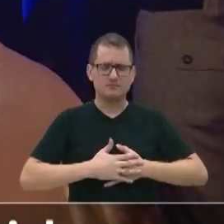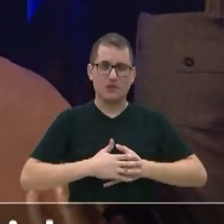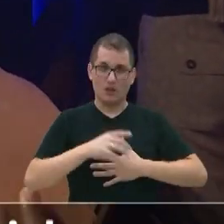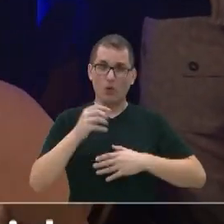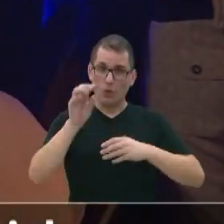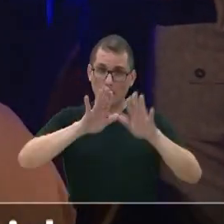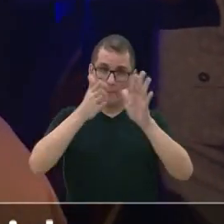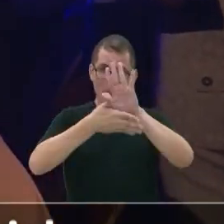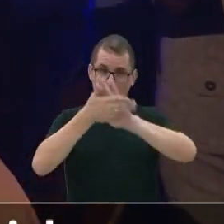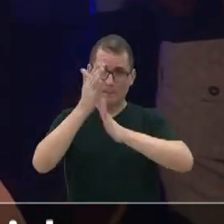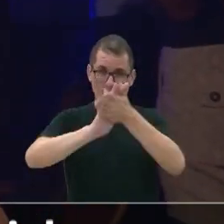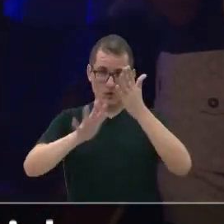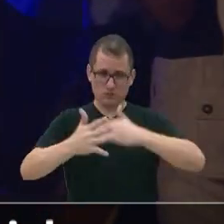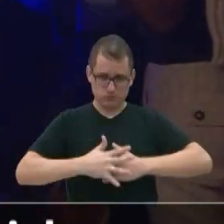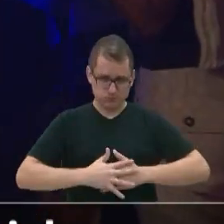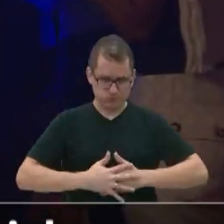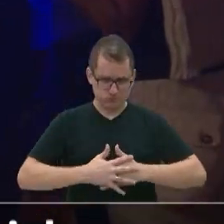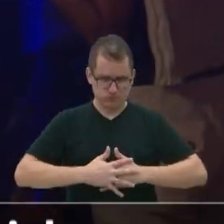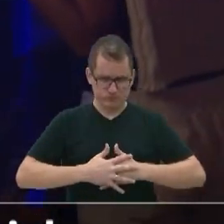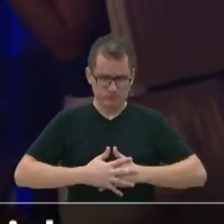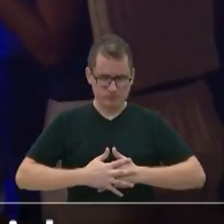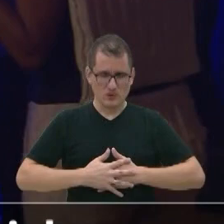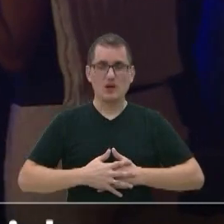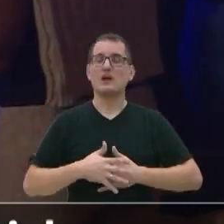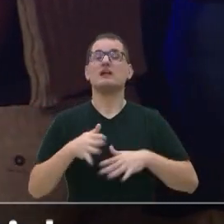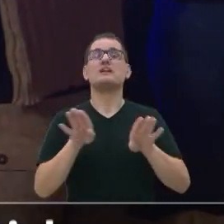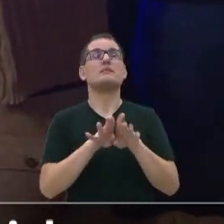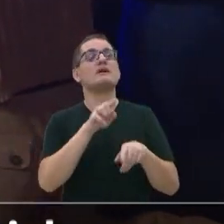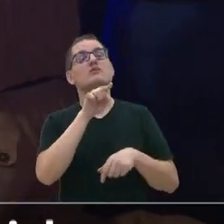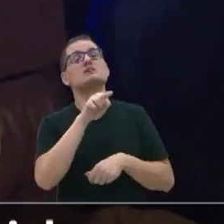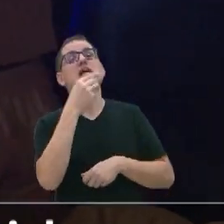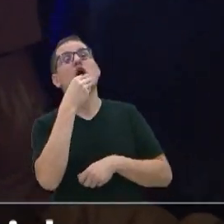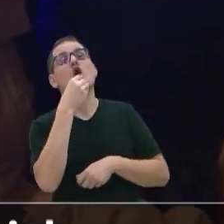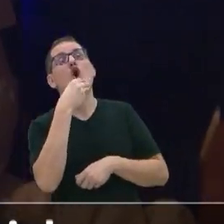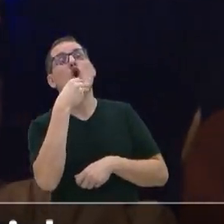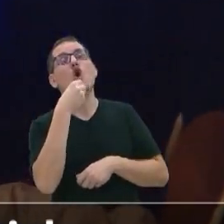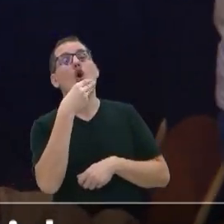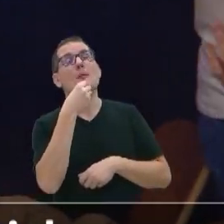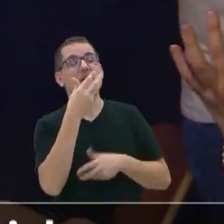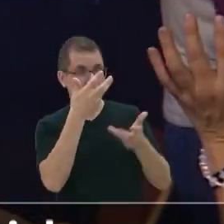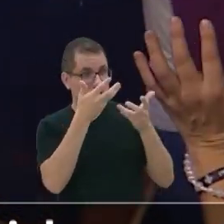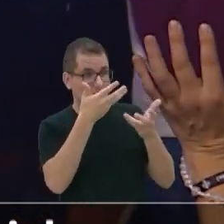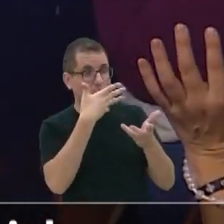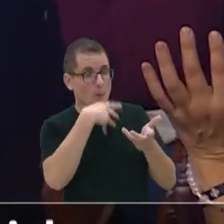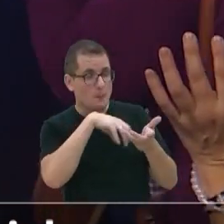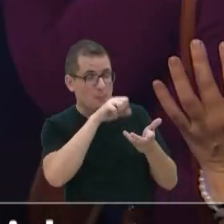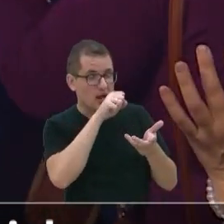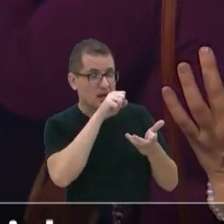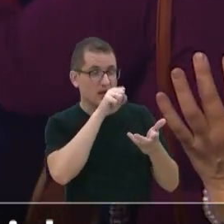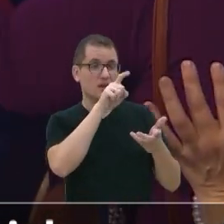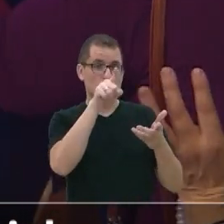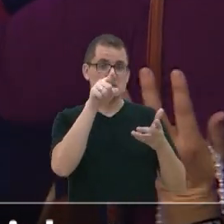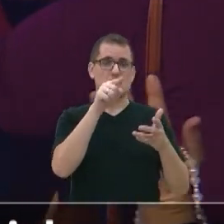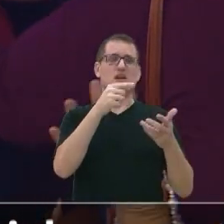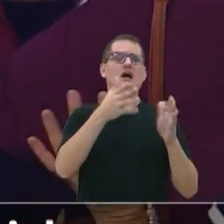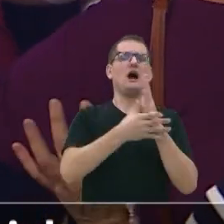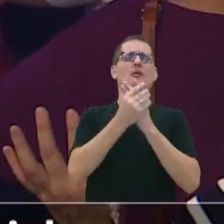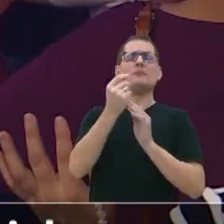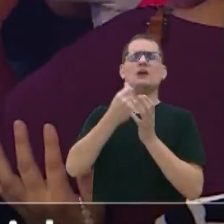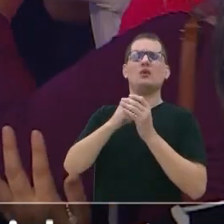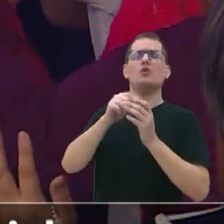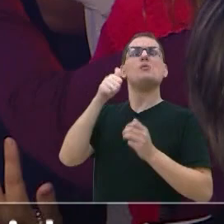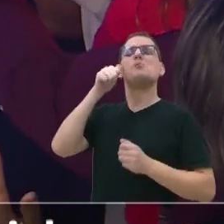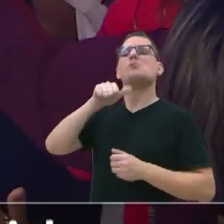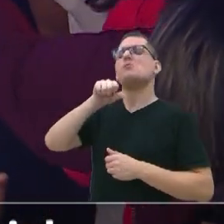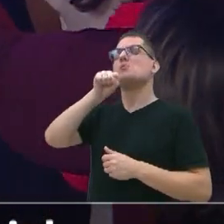assiste, tome posse disso pela sua esposa. Tome isso pela paternidade que o Senhor está lhe dando agora. E nós pedimos em nome de Jesus,